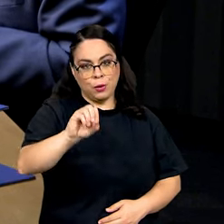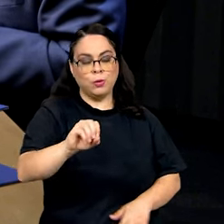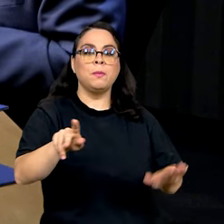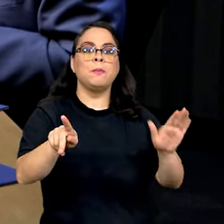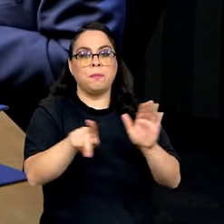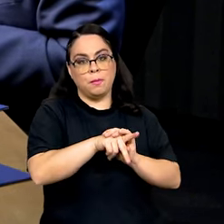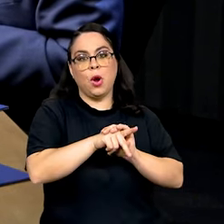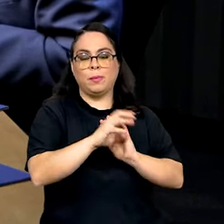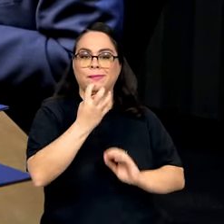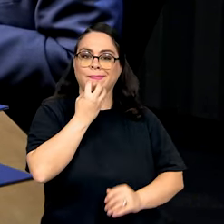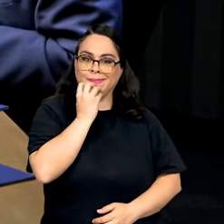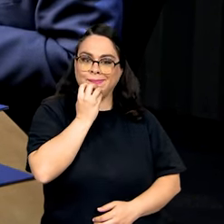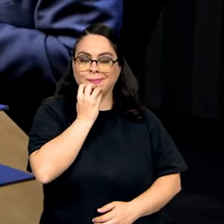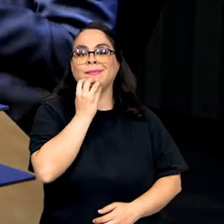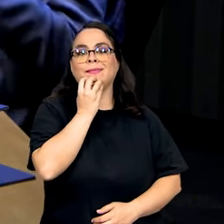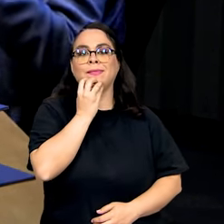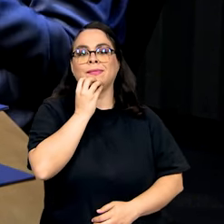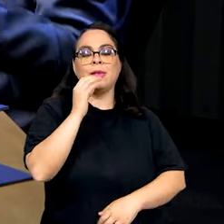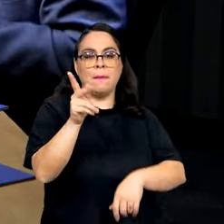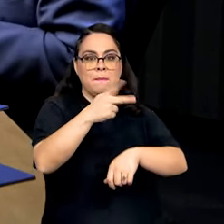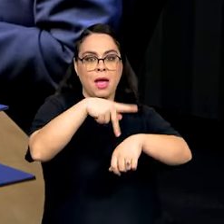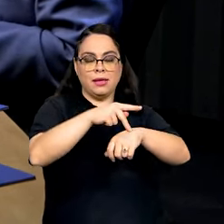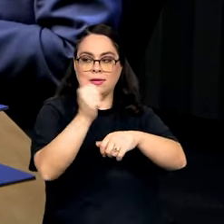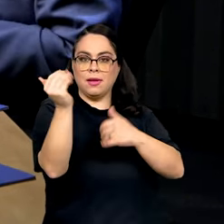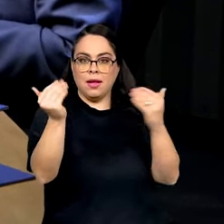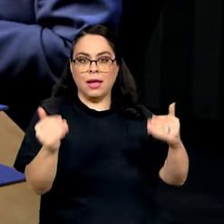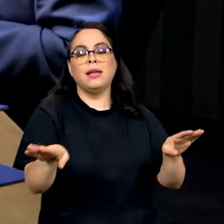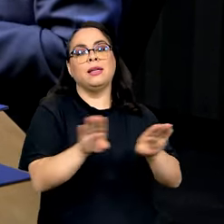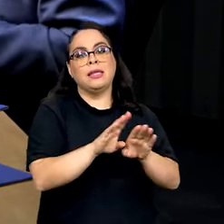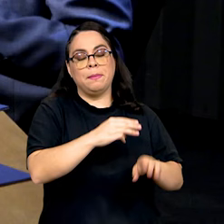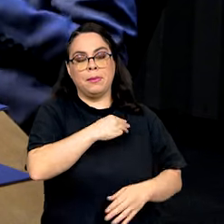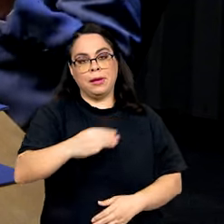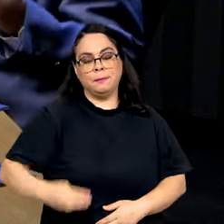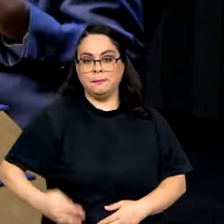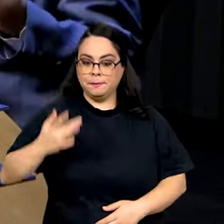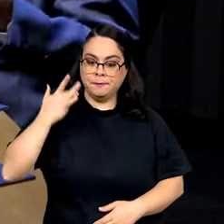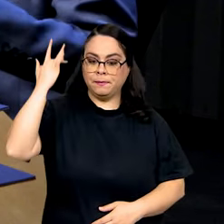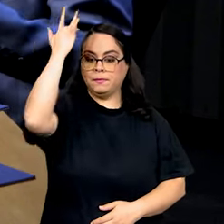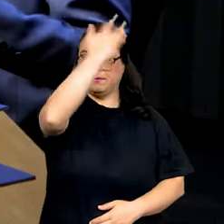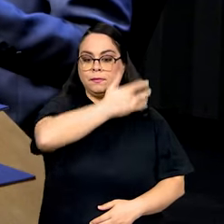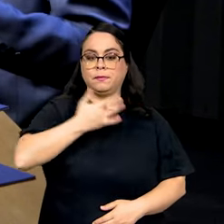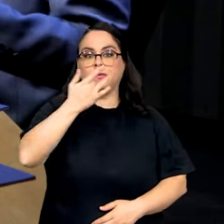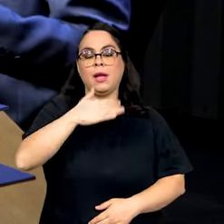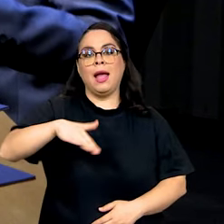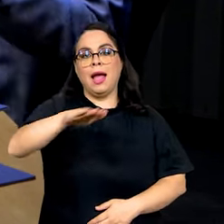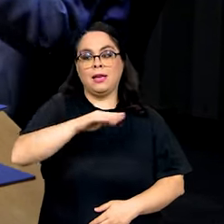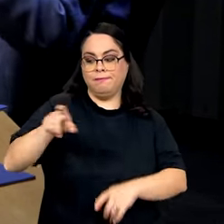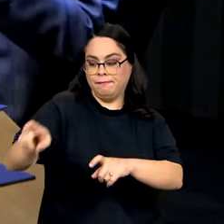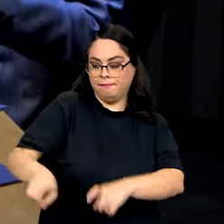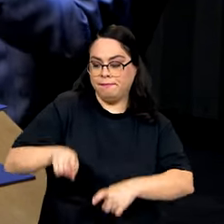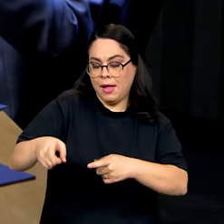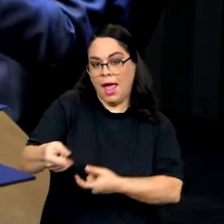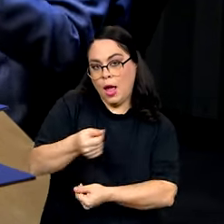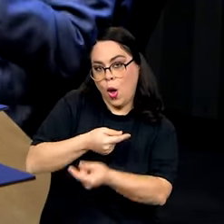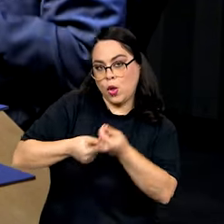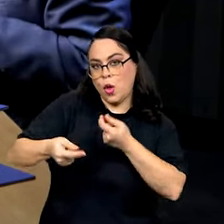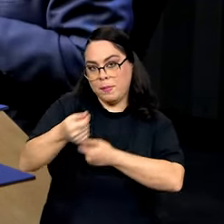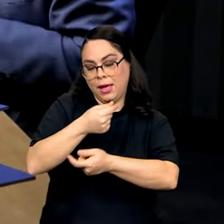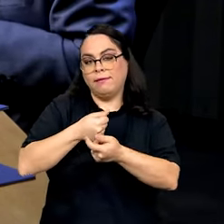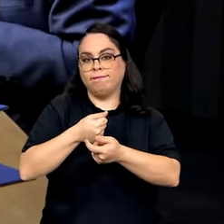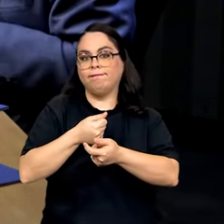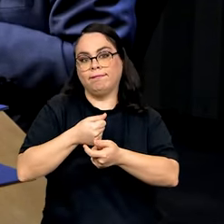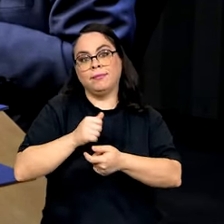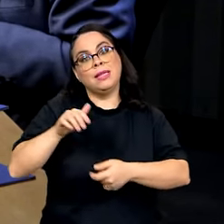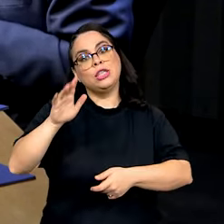da relações internacionais e o Ministro Fernando hadad da área eh da fazenda da economia